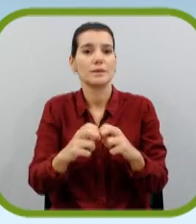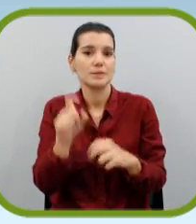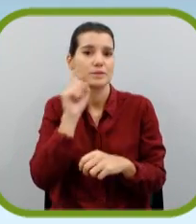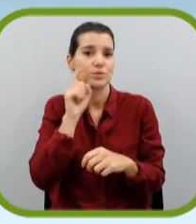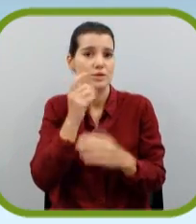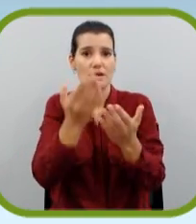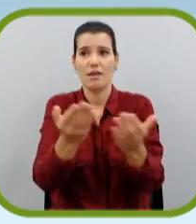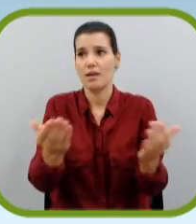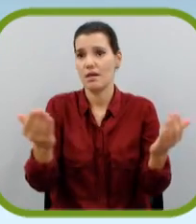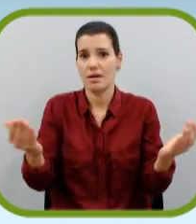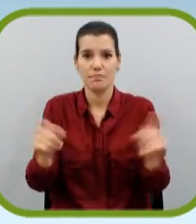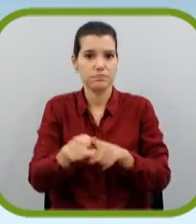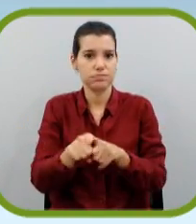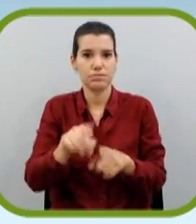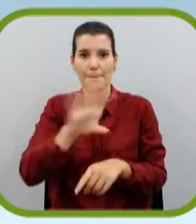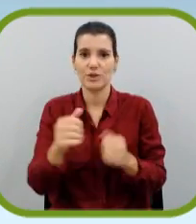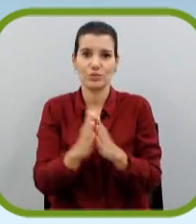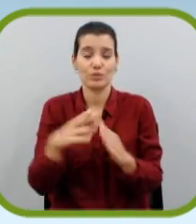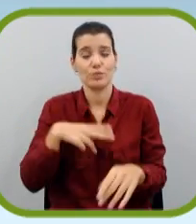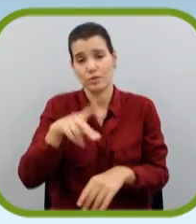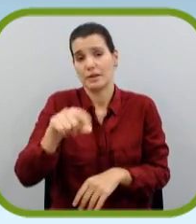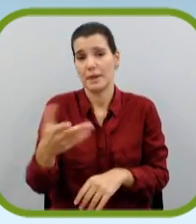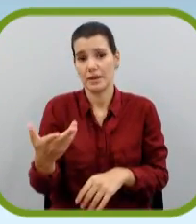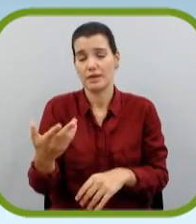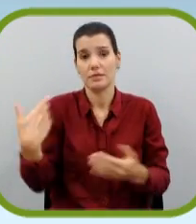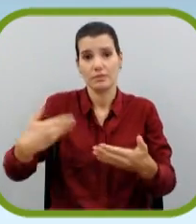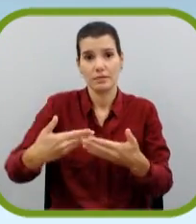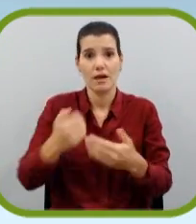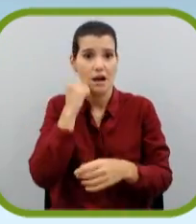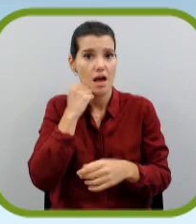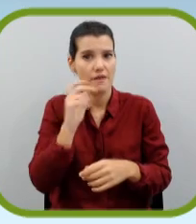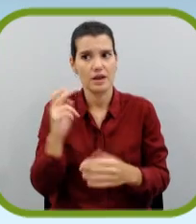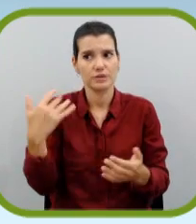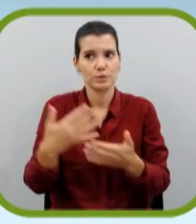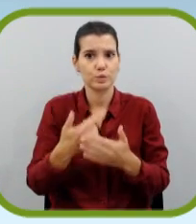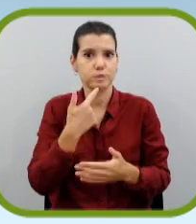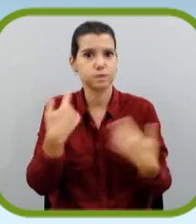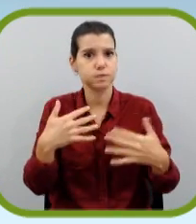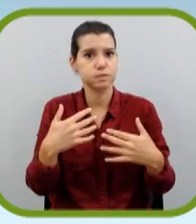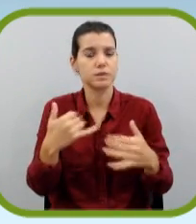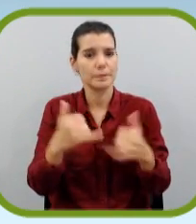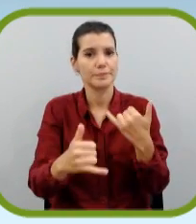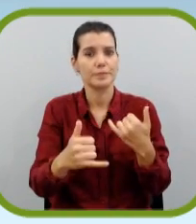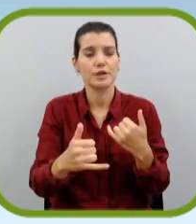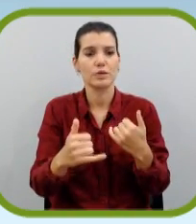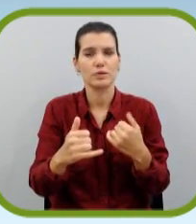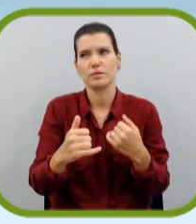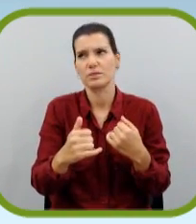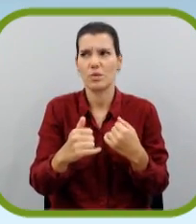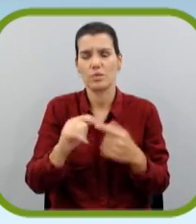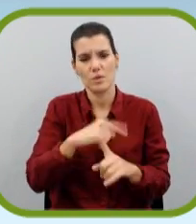de insegurança são omnipresentes, okay, são em todos os países. Em Portugal também. Em Portugal houve uma série de ataques muito graves no último